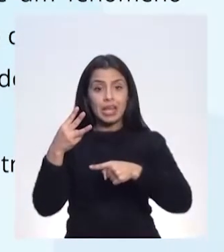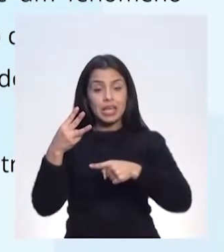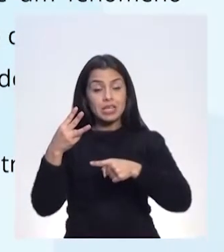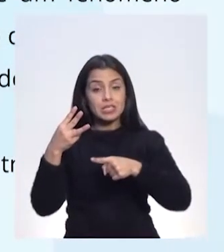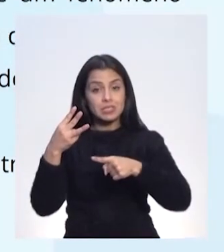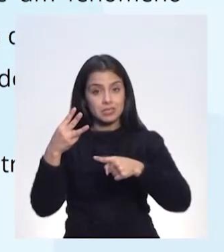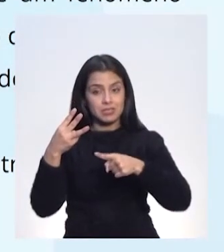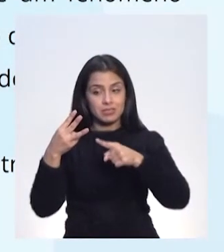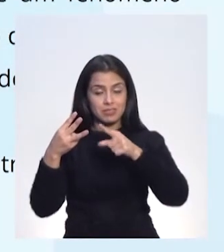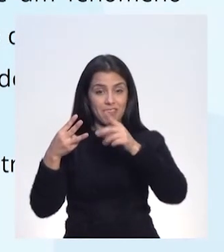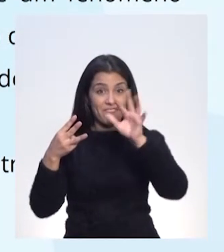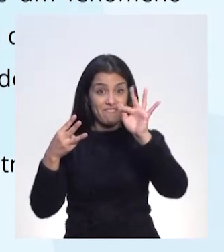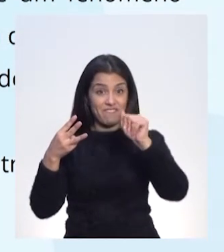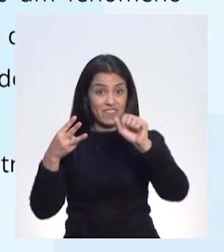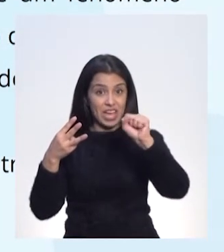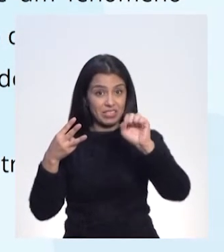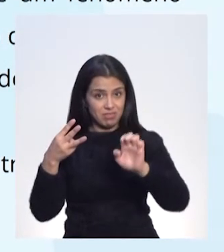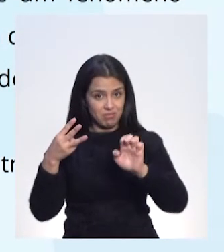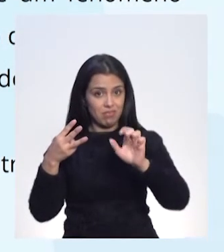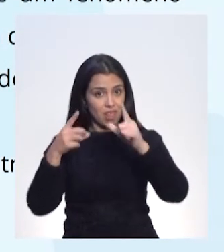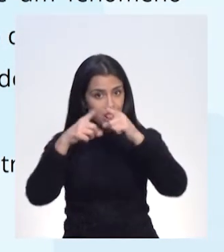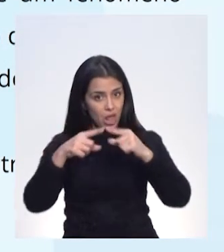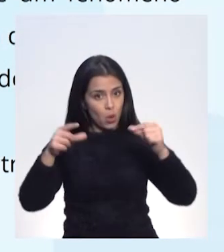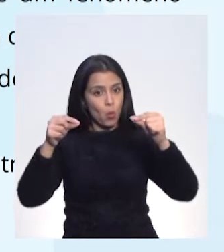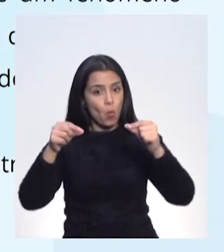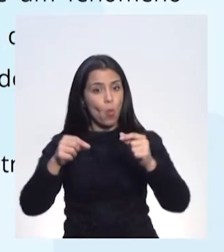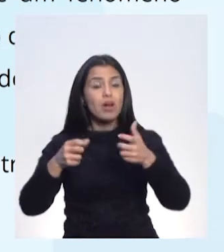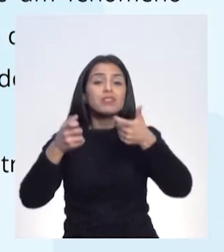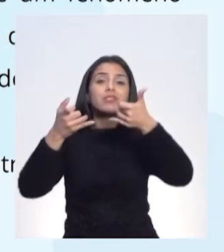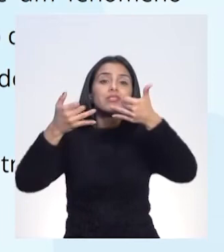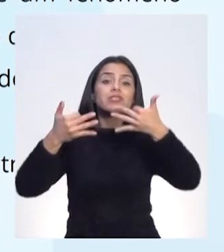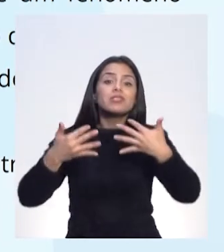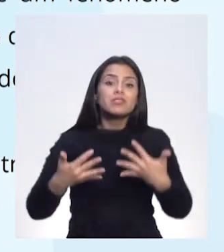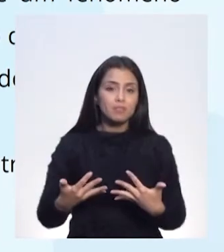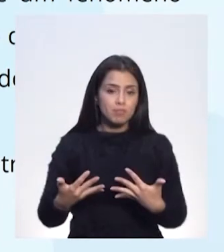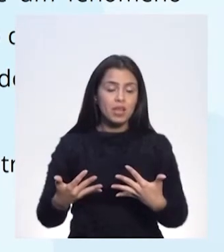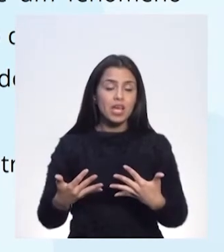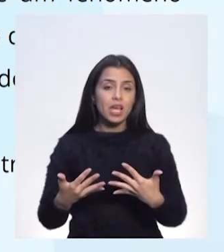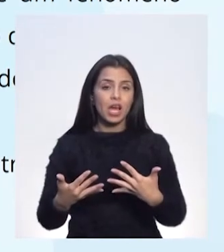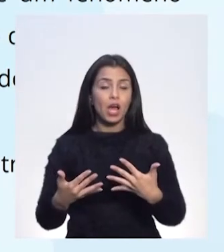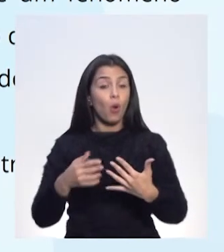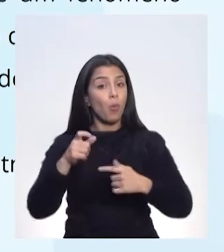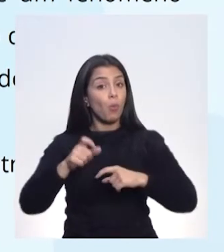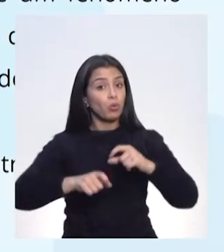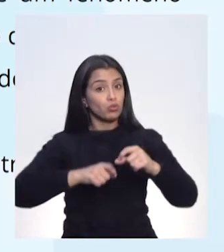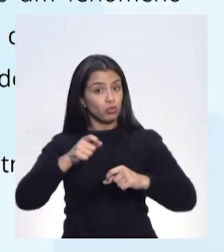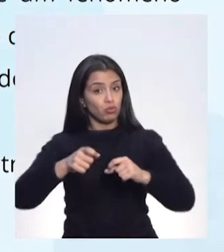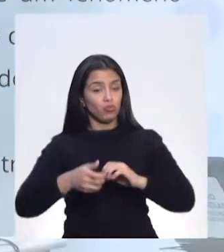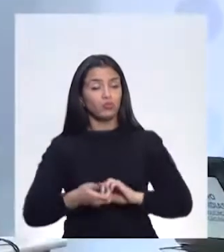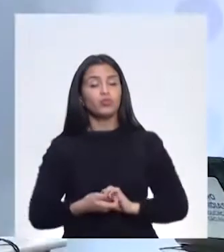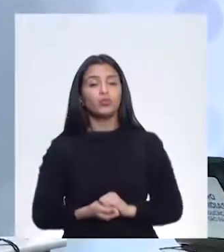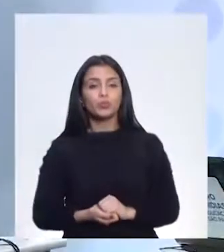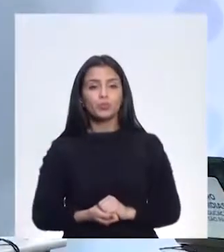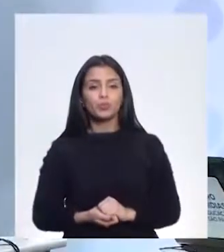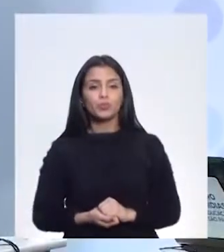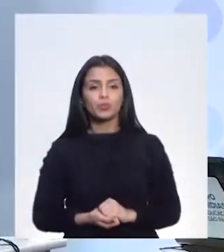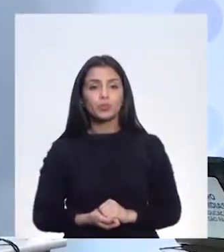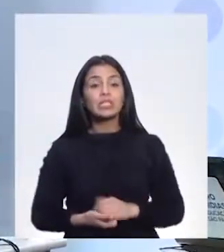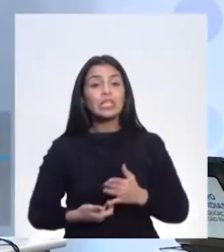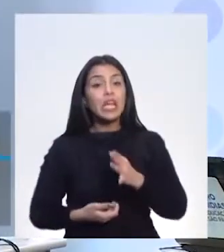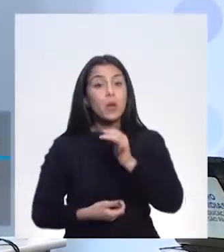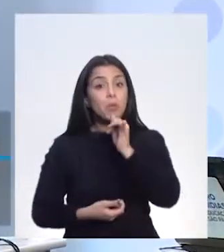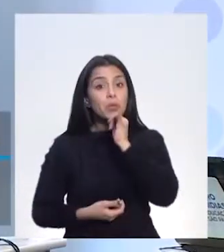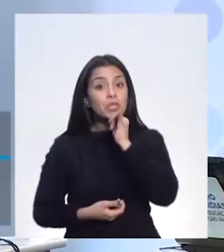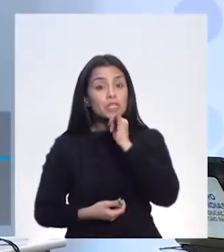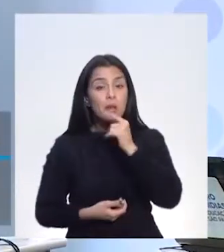Lua e diga qual o seu período e a sua amplitude. Muito bem. Então,